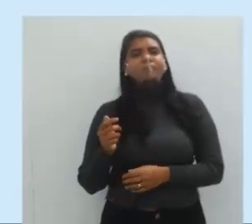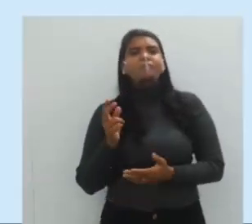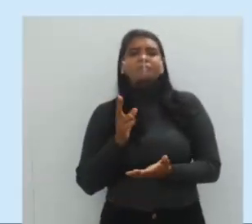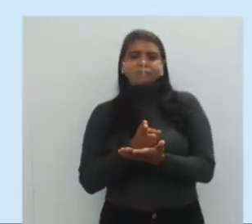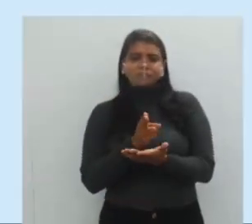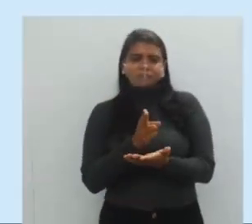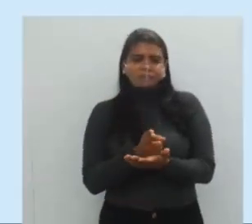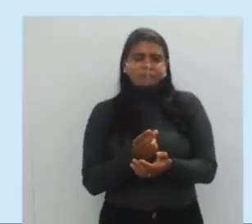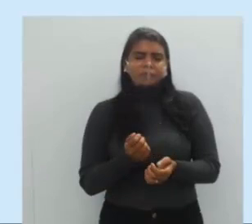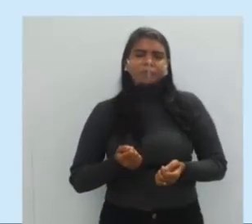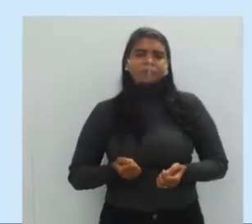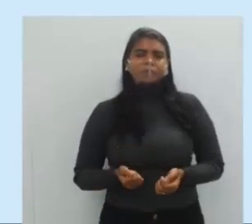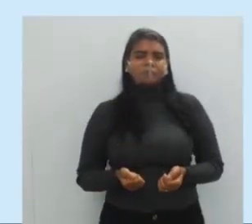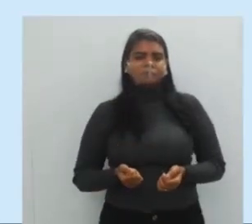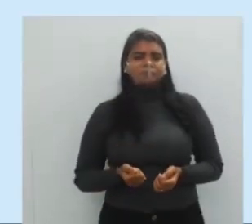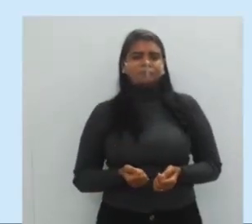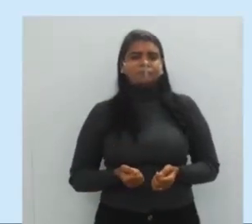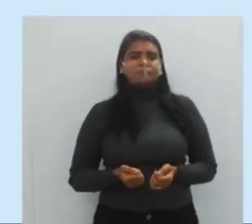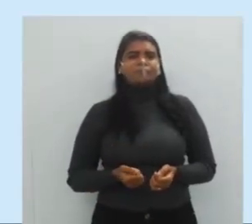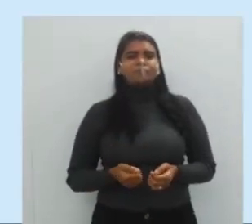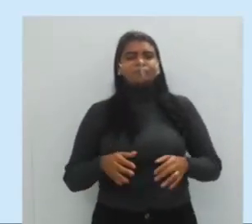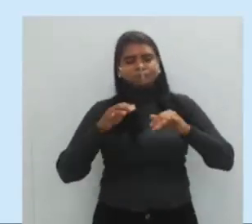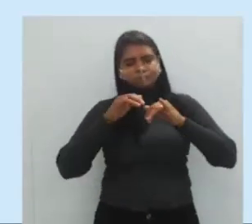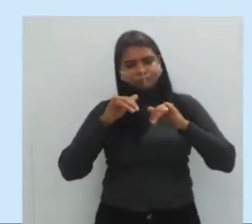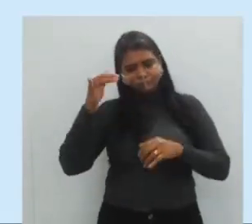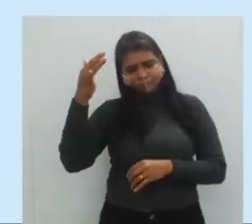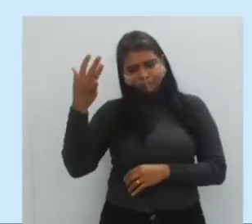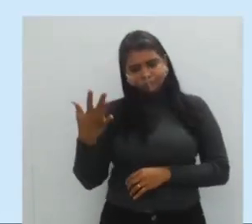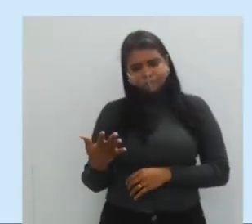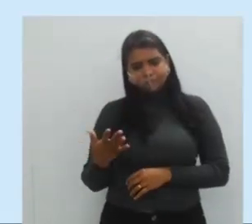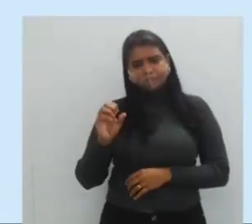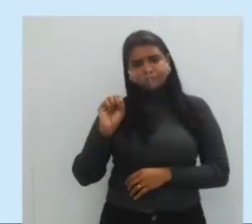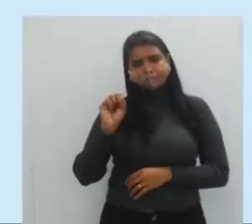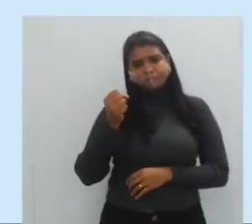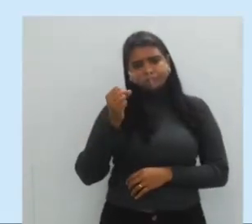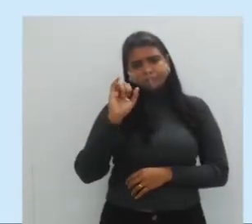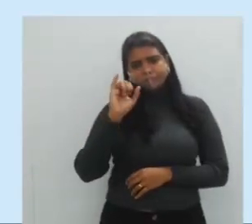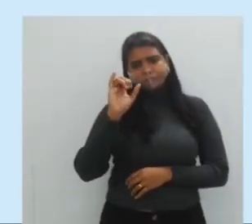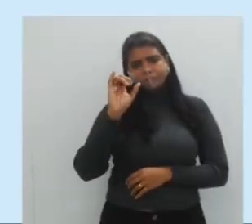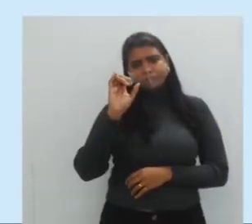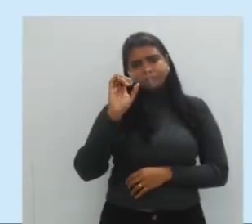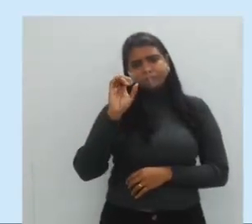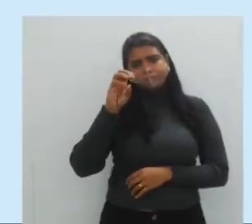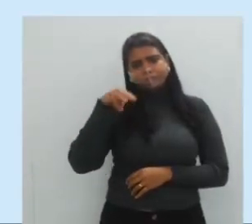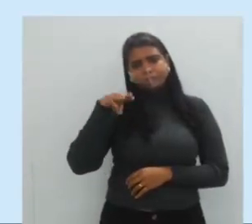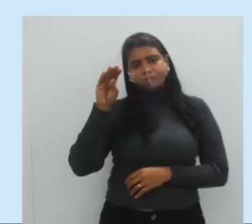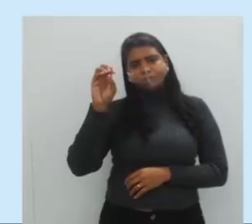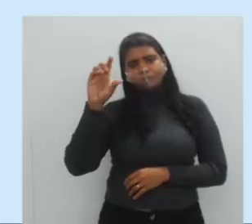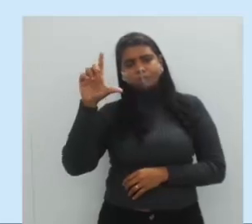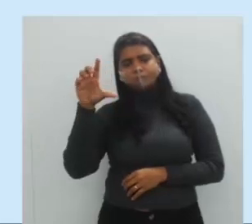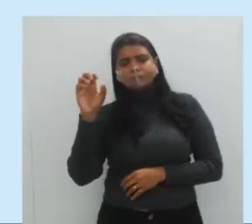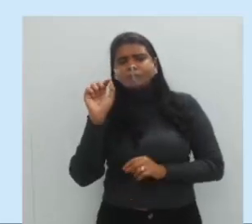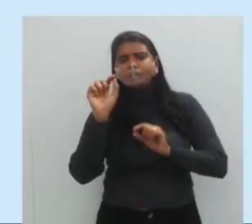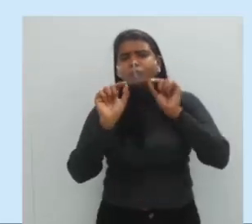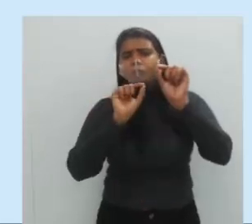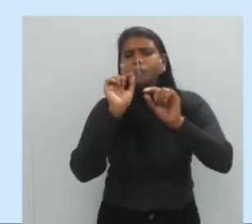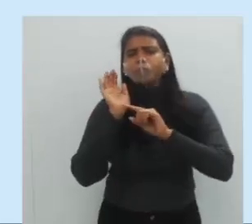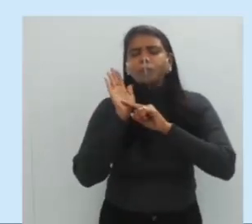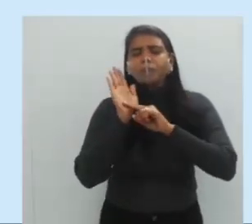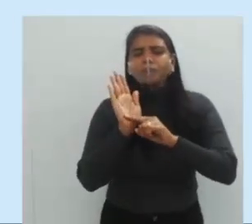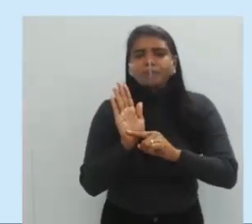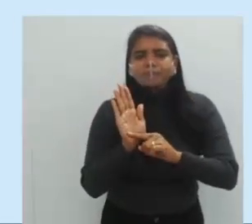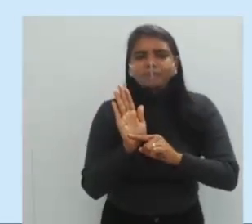vez, sempre batendo na tecla, a questão do símbolo, o que é que o